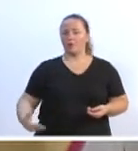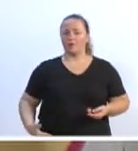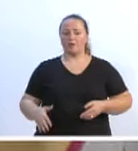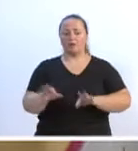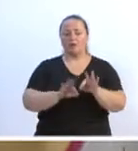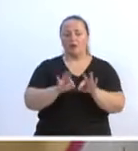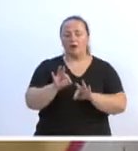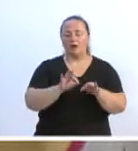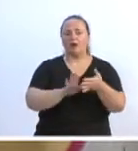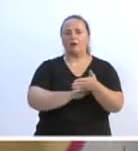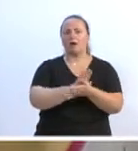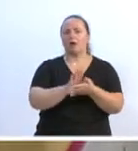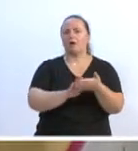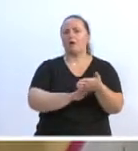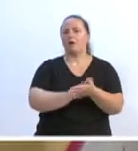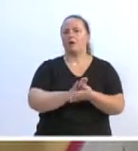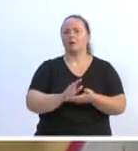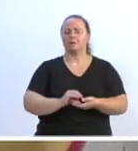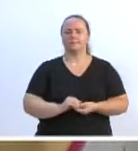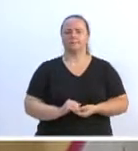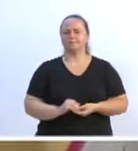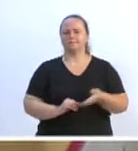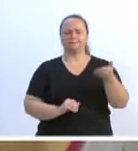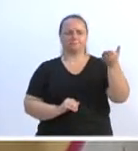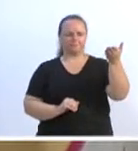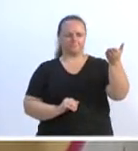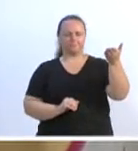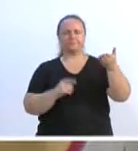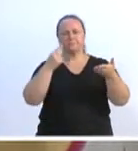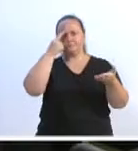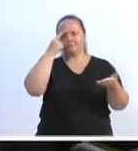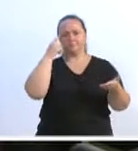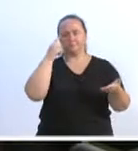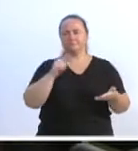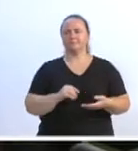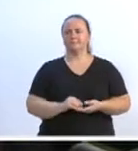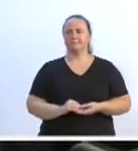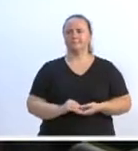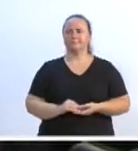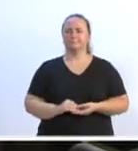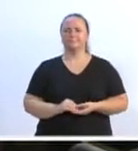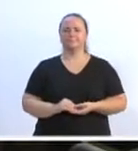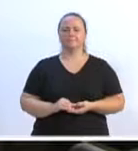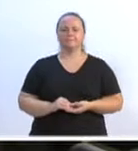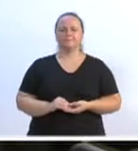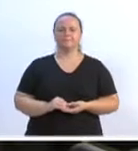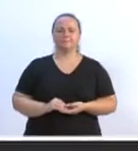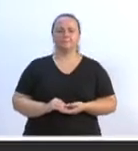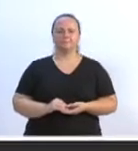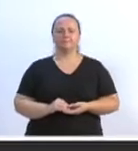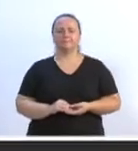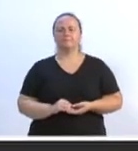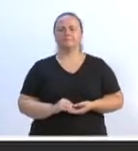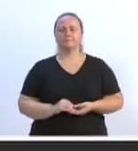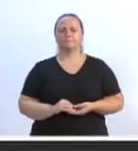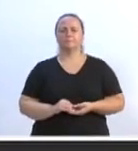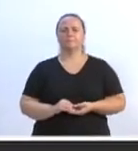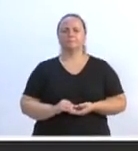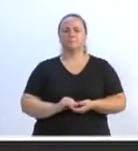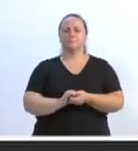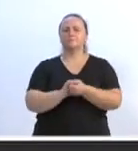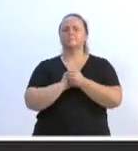para o povo indígena concelho com a maroca e dourado oliveira do vereador ito em aparte o vereador parabéns